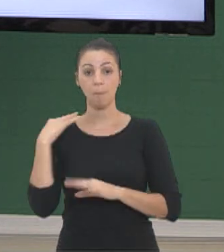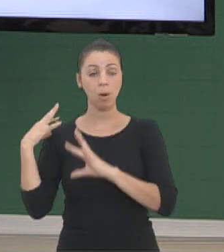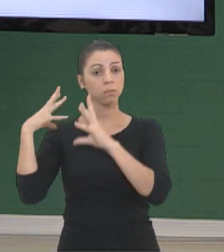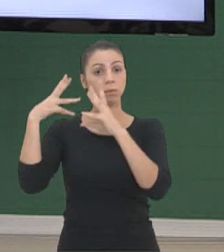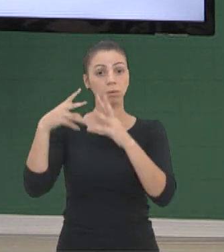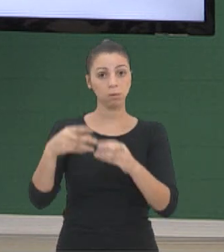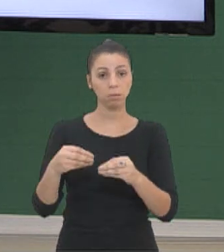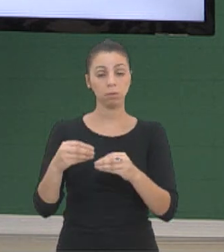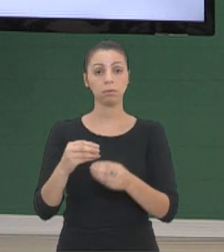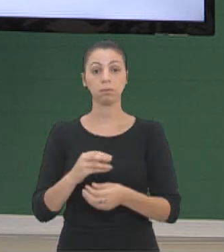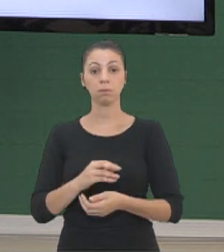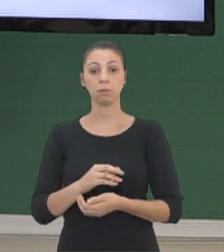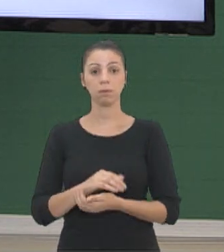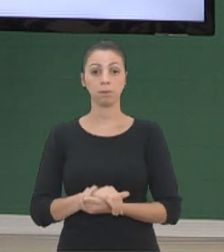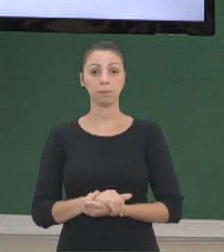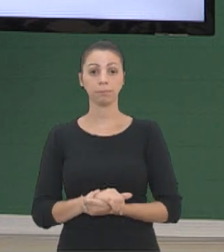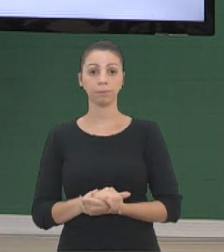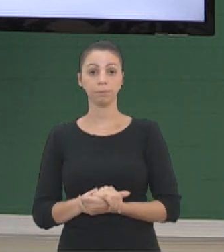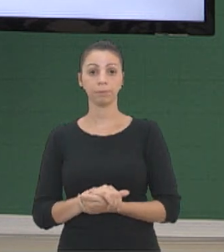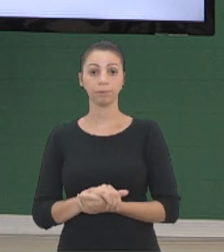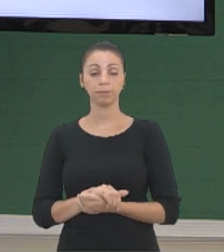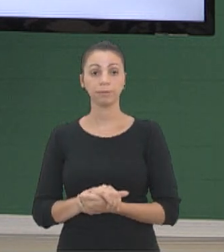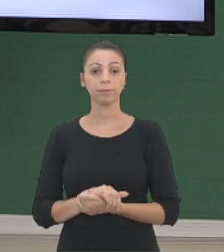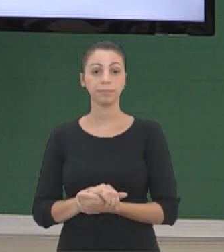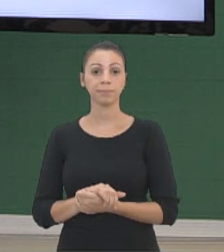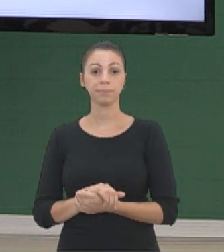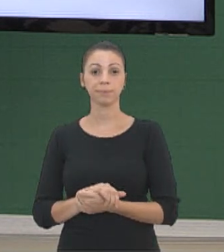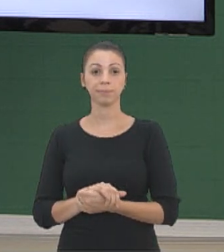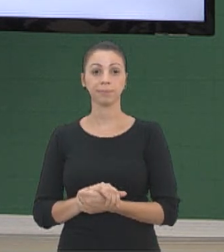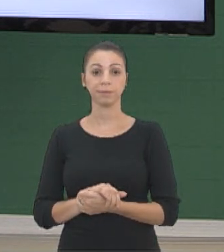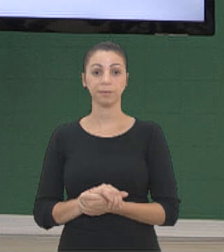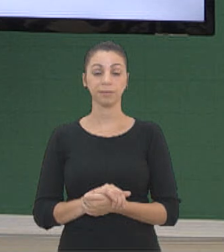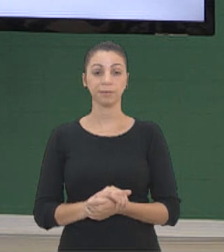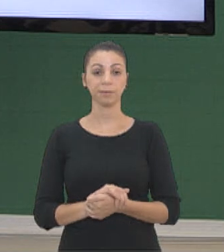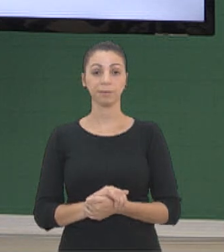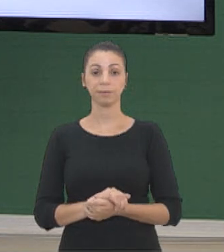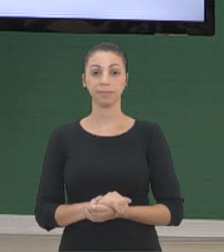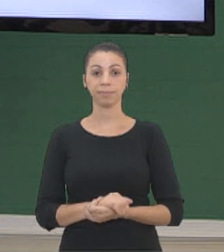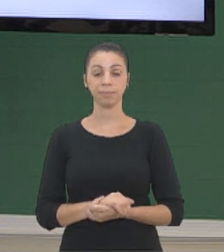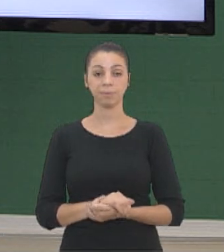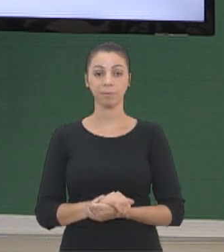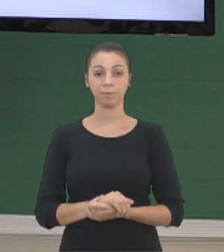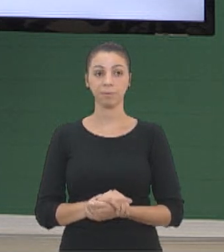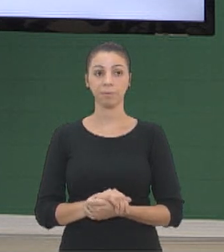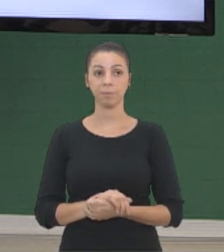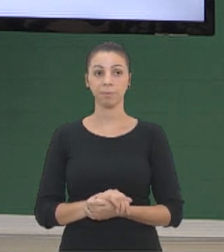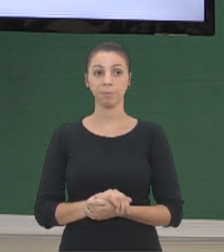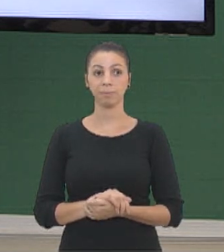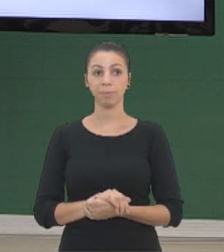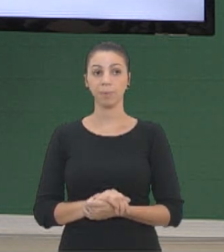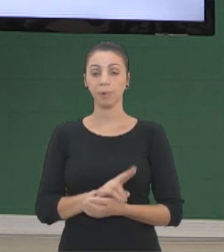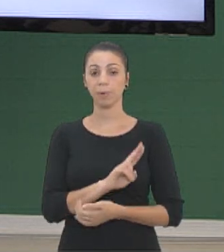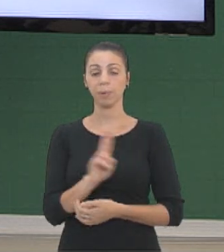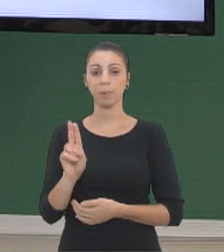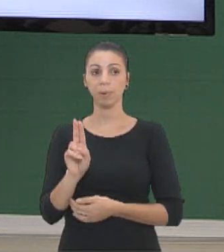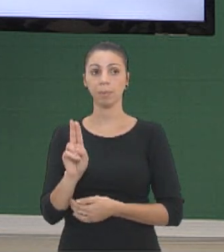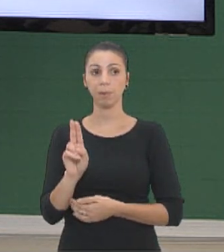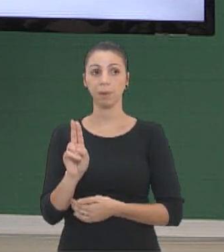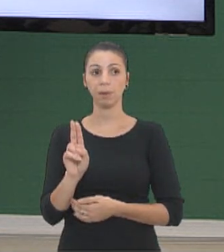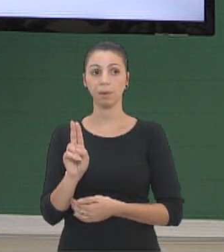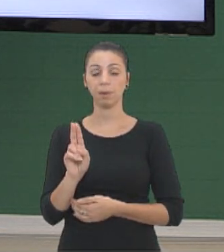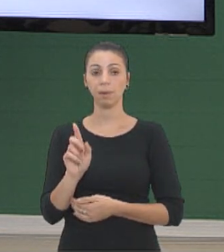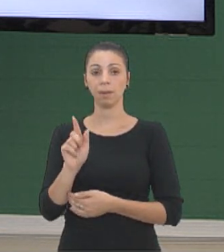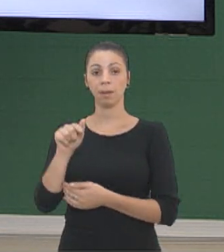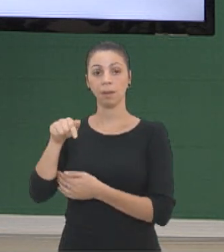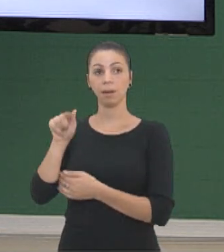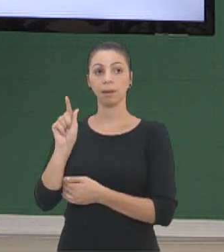que desse a igualdade para todos. O nome desse instrumento o nome dele